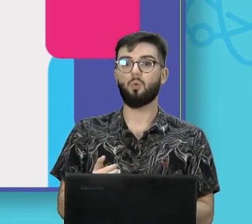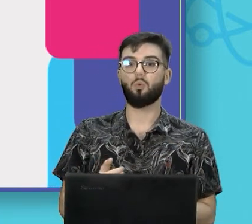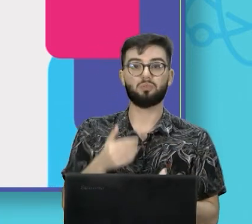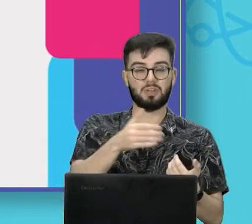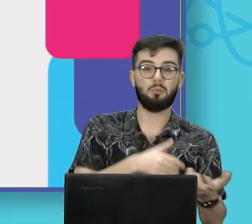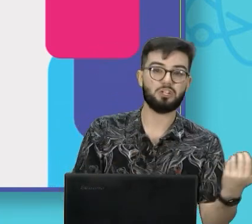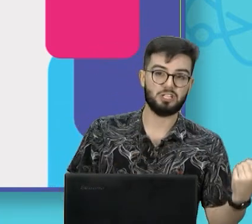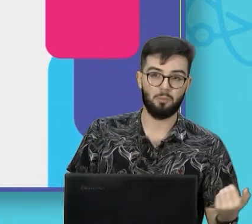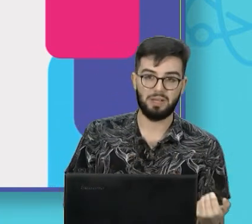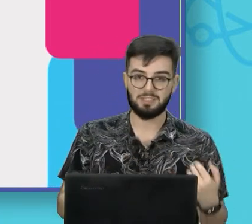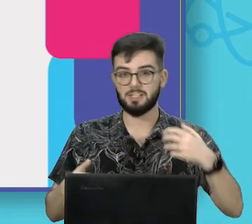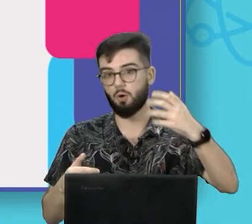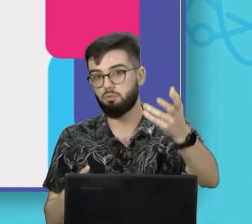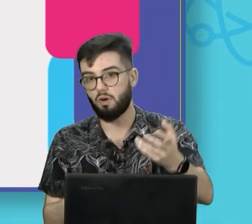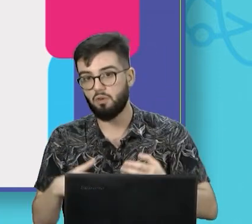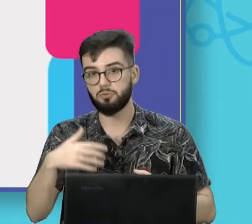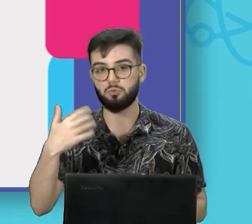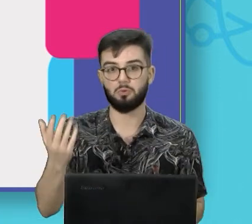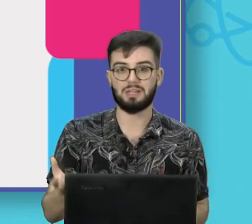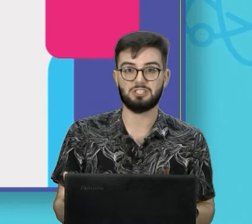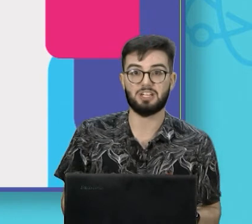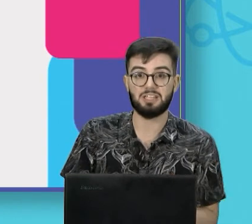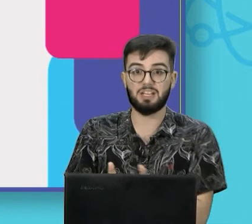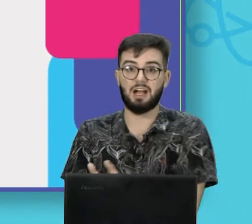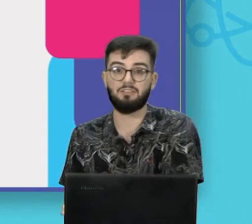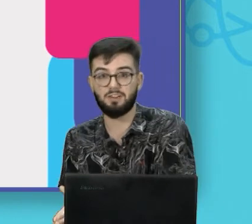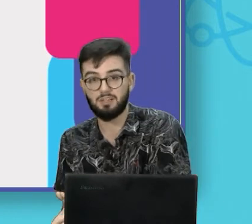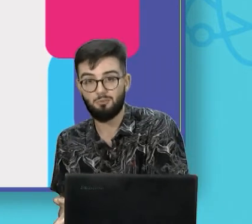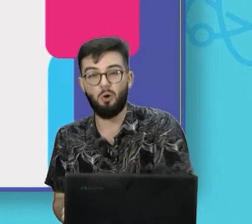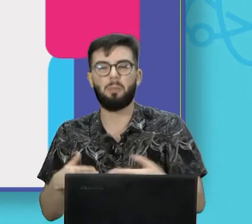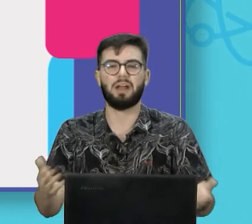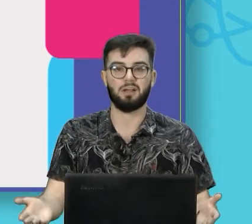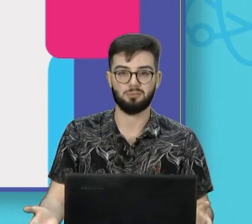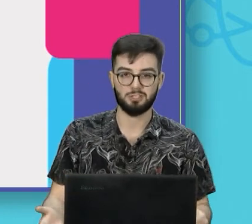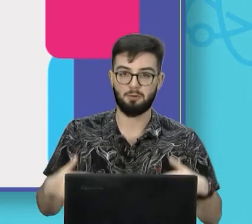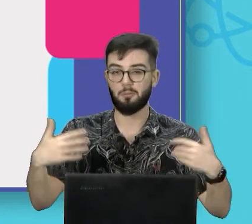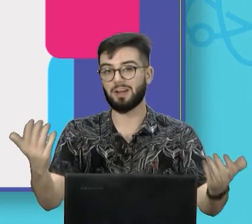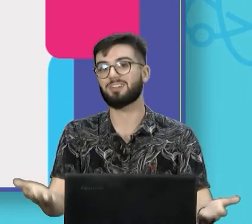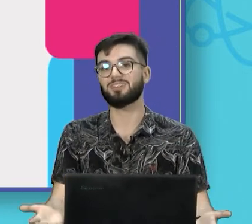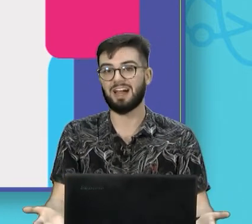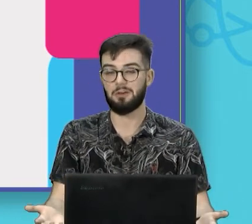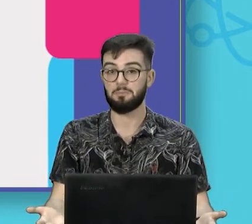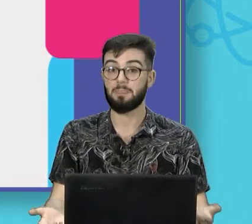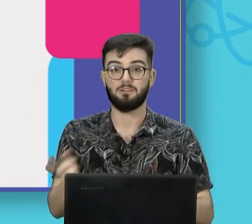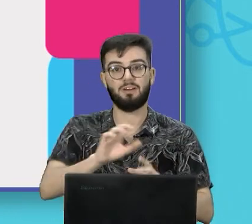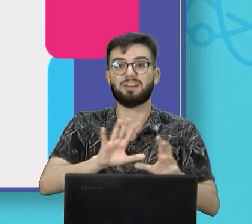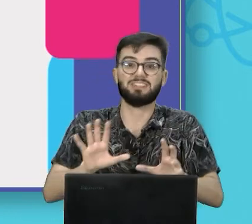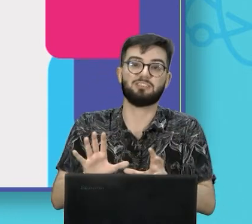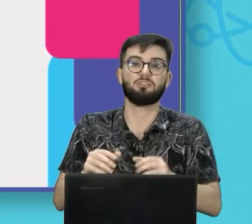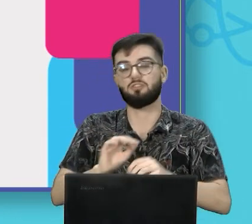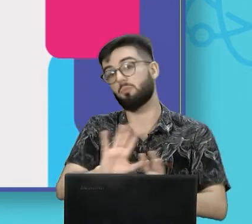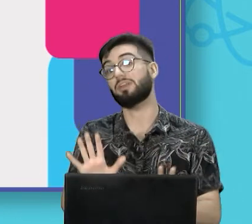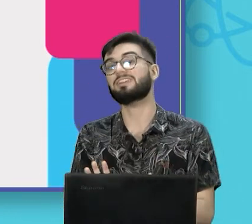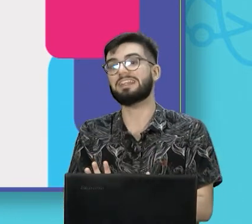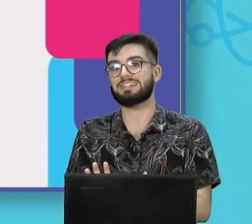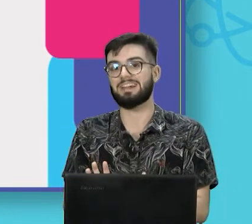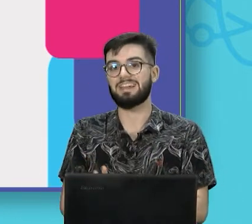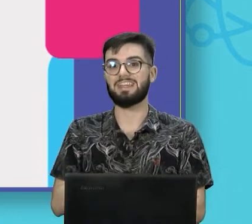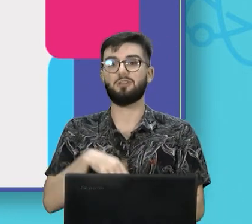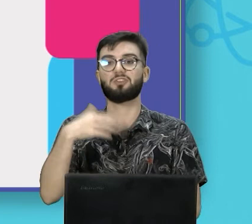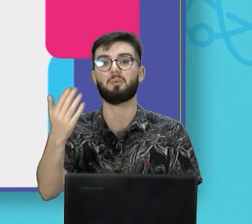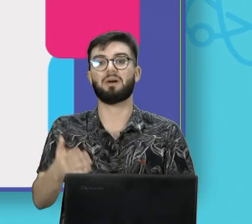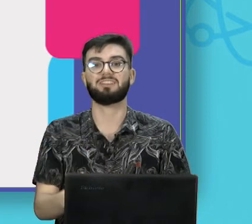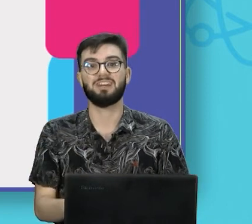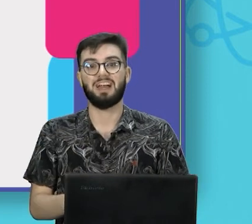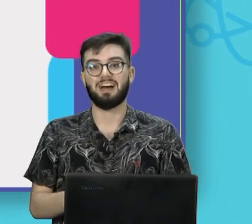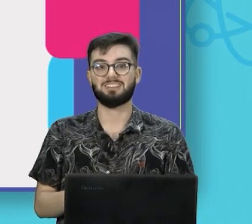o samba Originalmente de Ataulfo Alves e o som Batista criticava O Operário tem uma voz grave de otário Vanessa sensualizam ao mundo essa